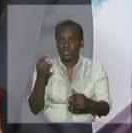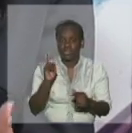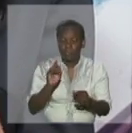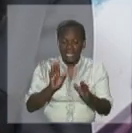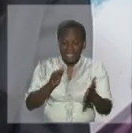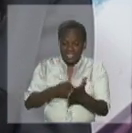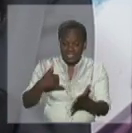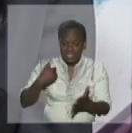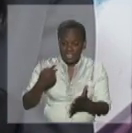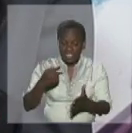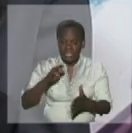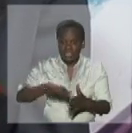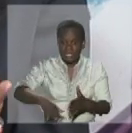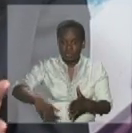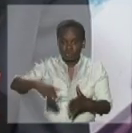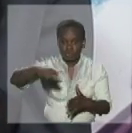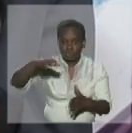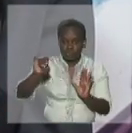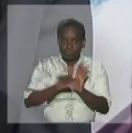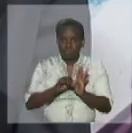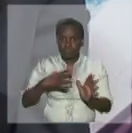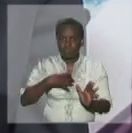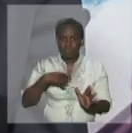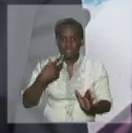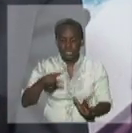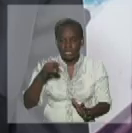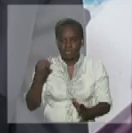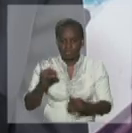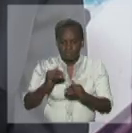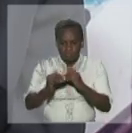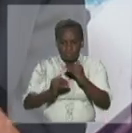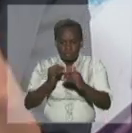depois, sim, mas até os 7 anos ele está formando ali a personalidade dele, já